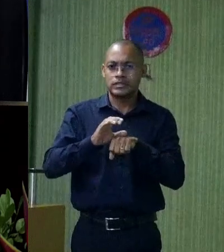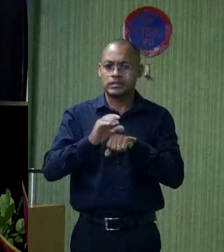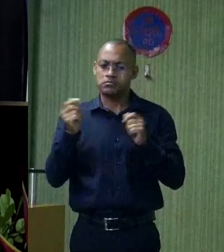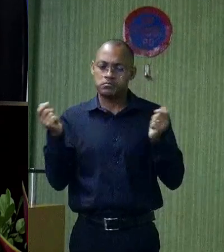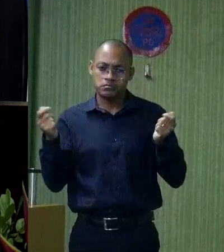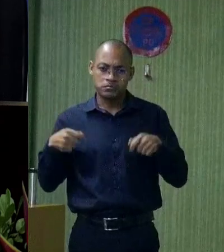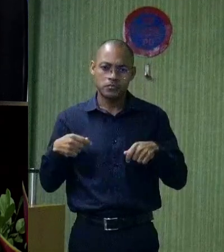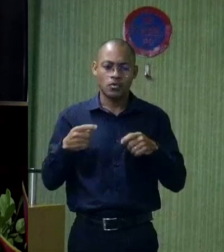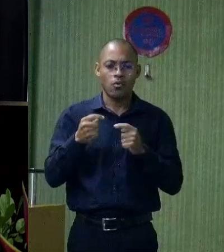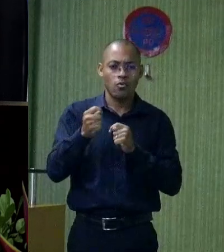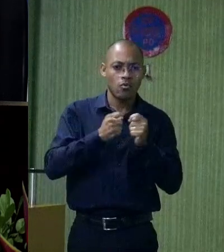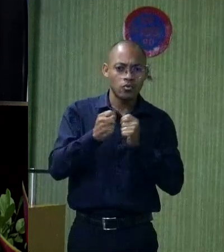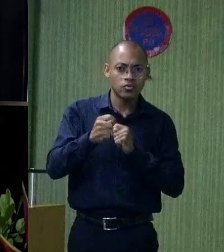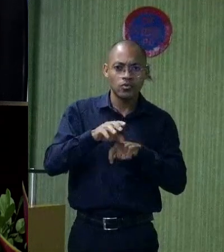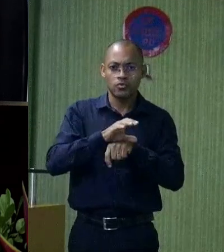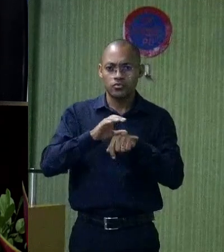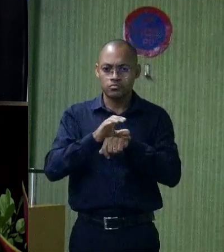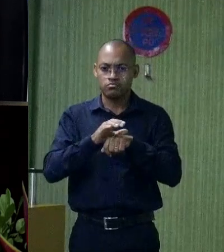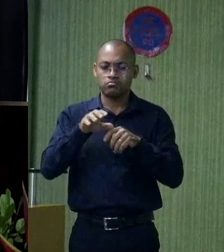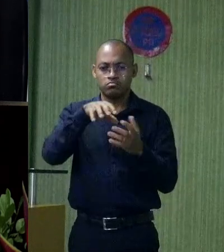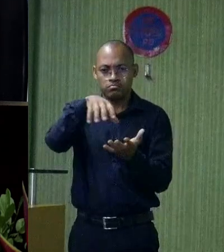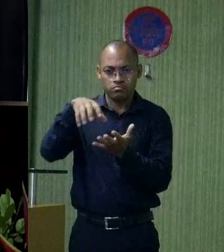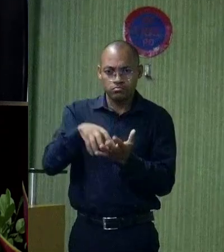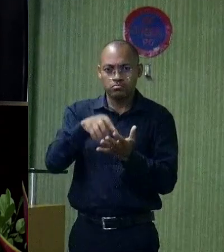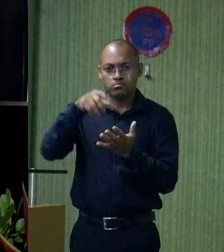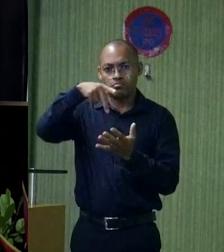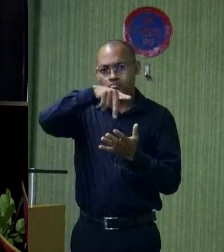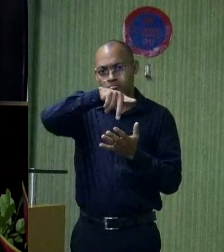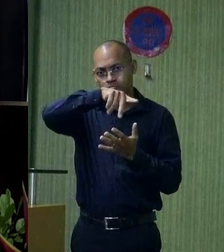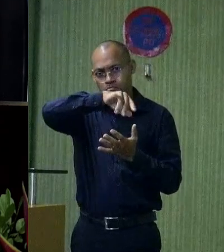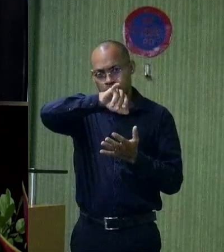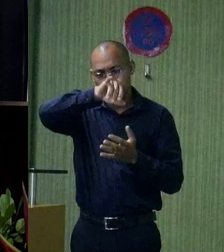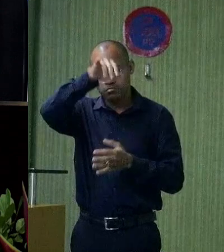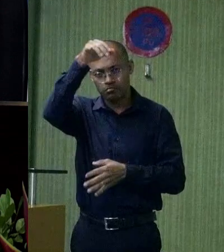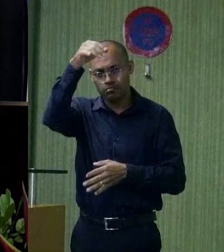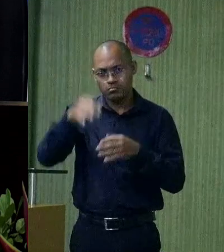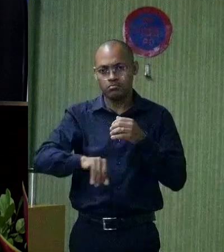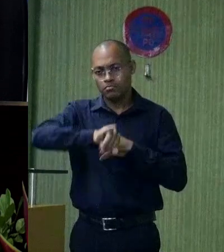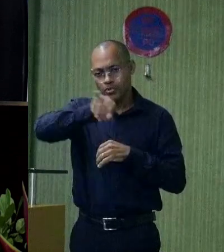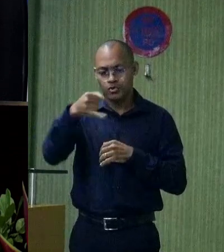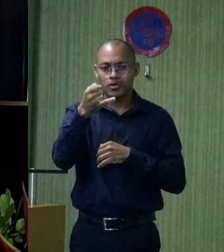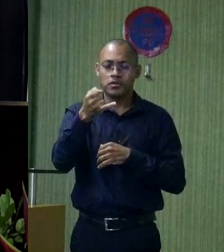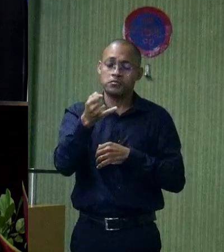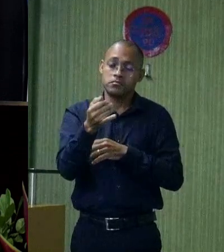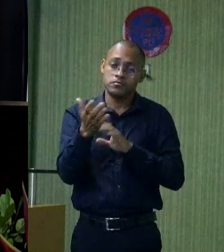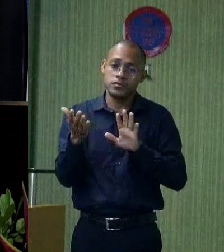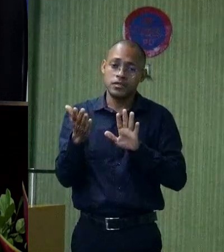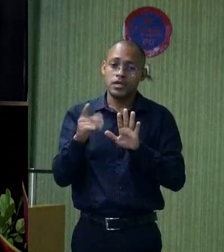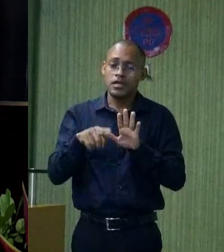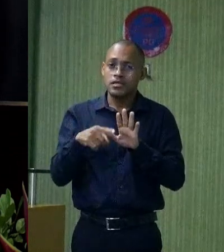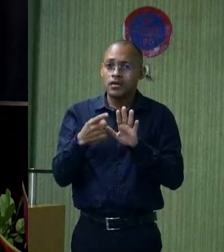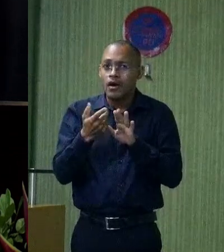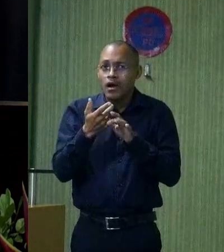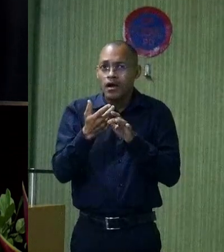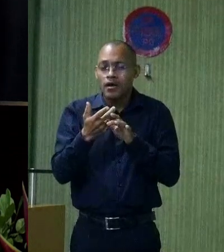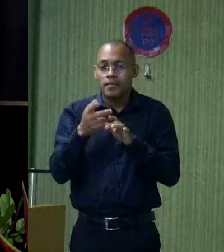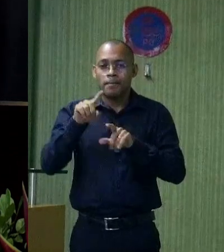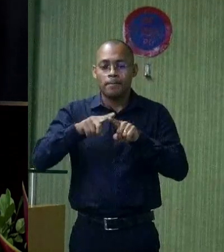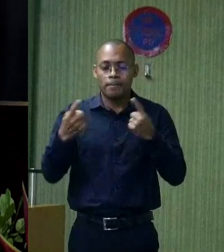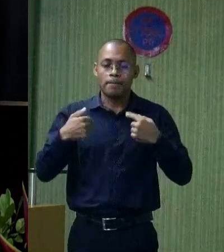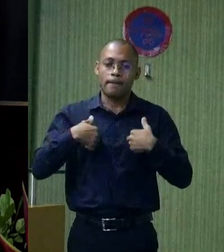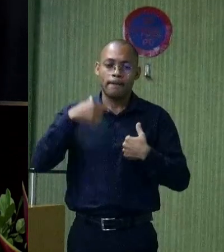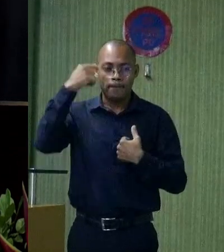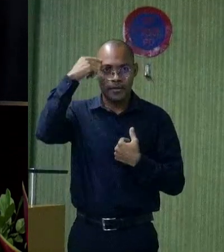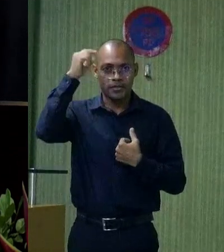né o controle de constitucionalidade local mesmo no TJ mas assim eu Isso é uma uma estratégia extrema eu penso que se mesmo a lei sendo